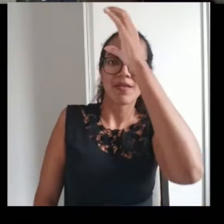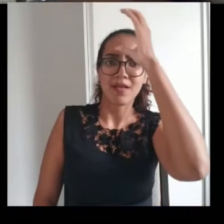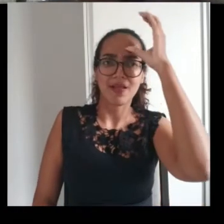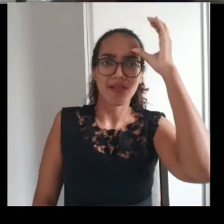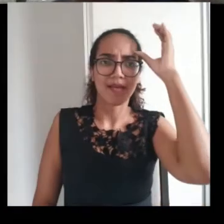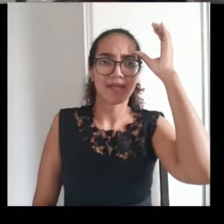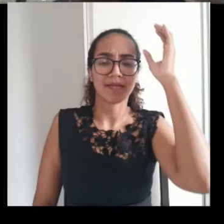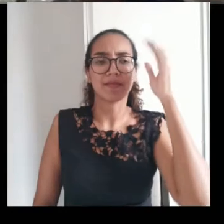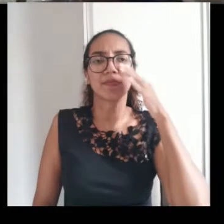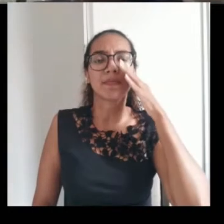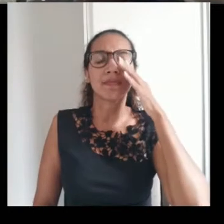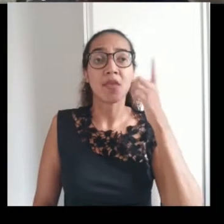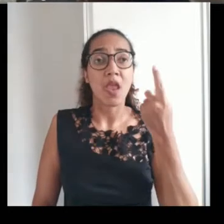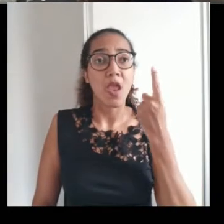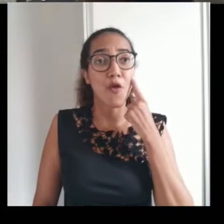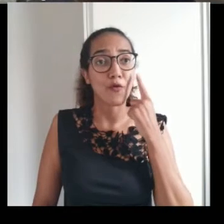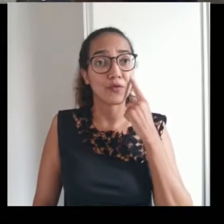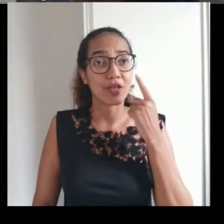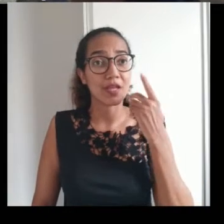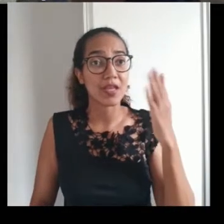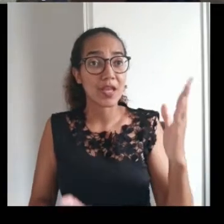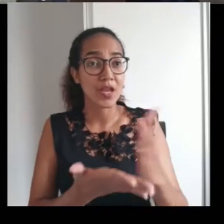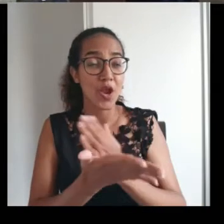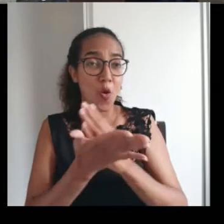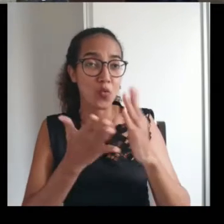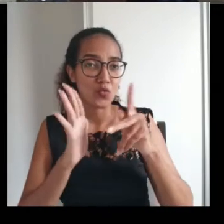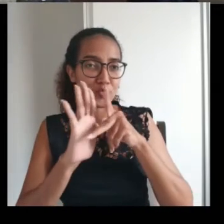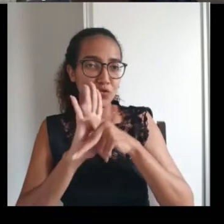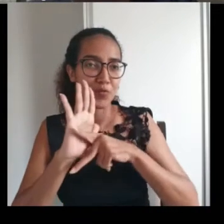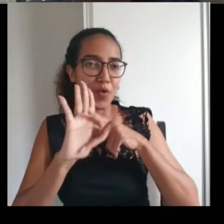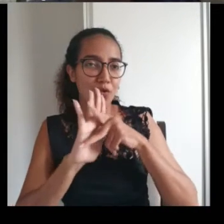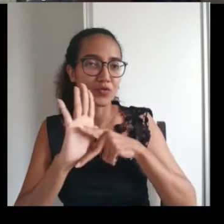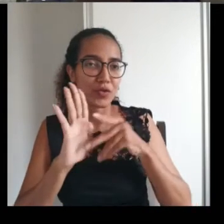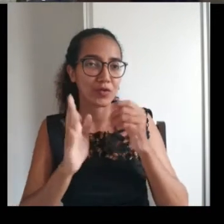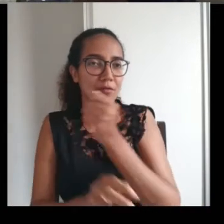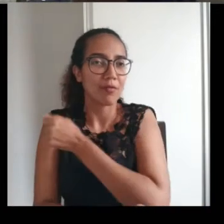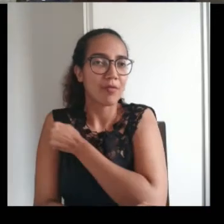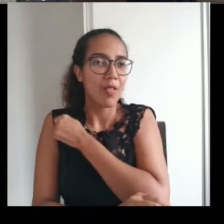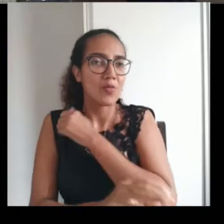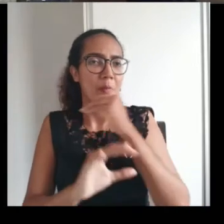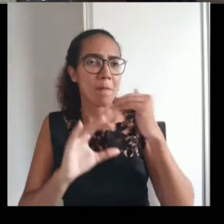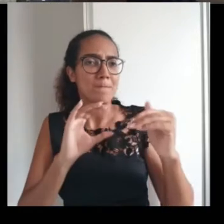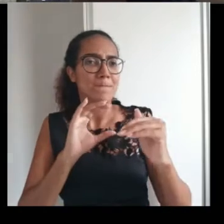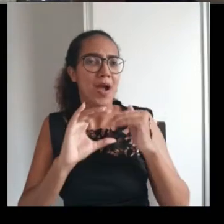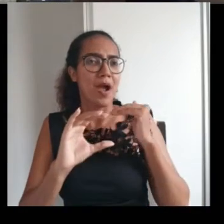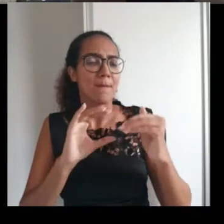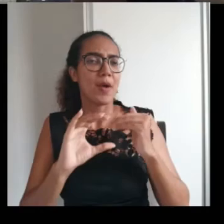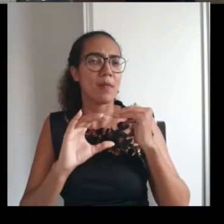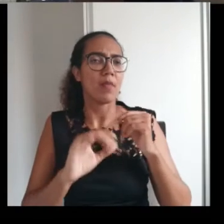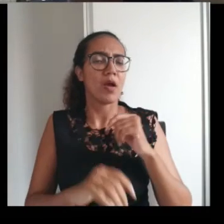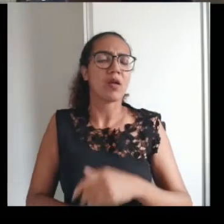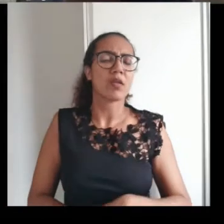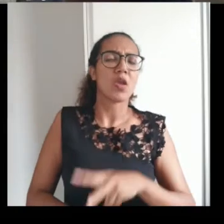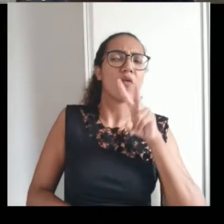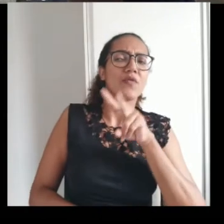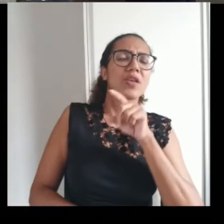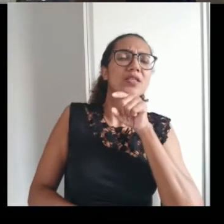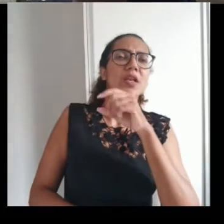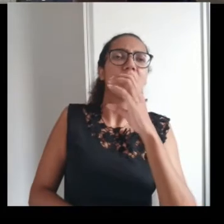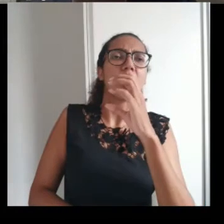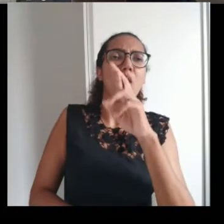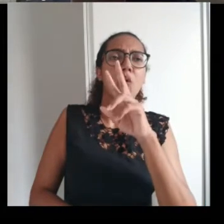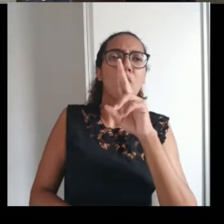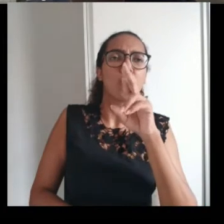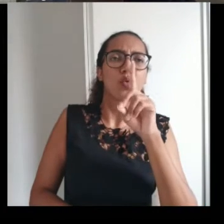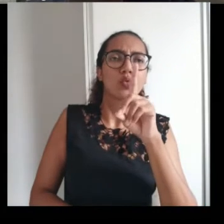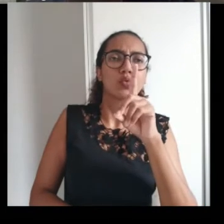eu vou dar o feedback, finalizar o feedback para vocês, né? Mas na descrição eu vi lá, olha, isso aqui é um CRUD de clientes, isso aqui é um CRUD de